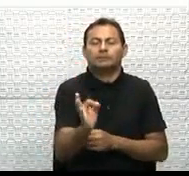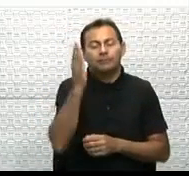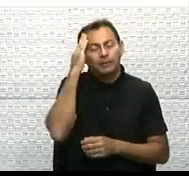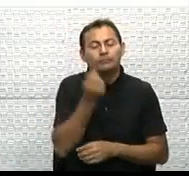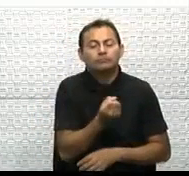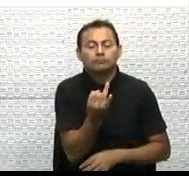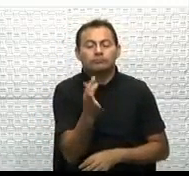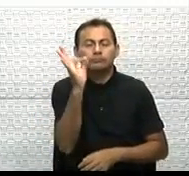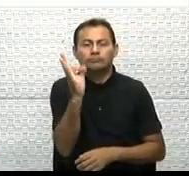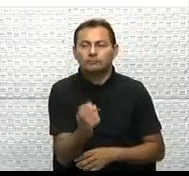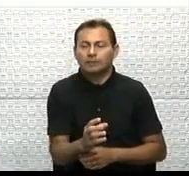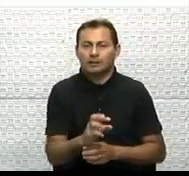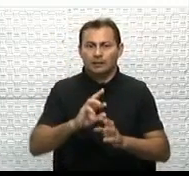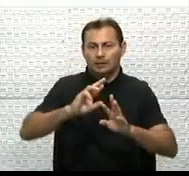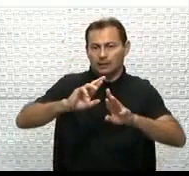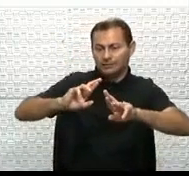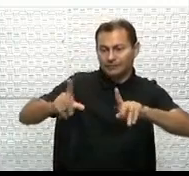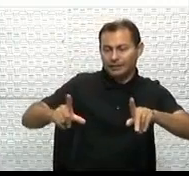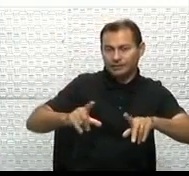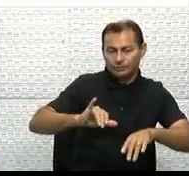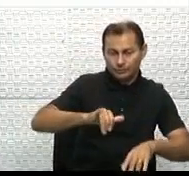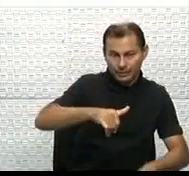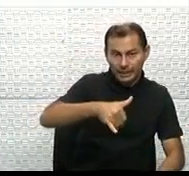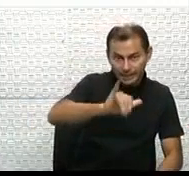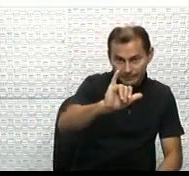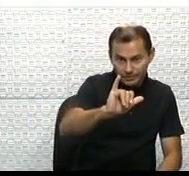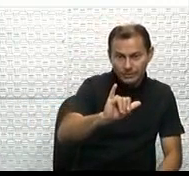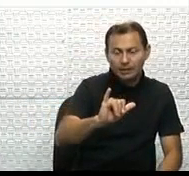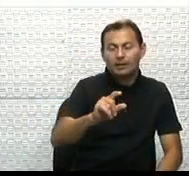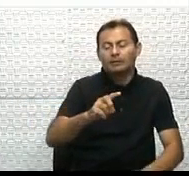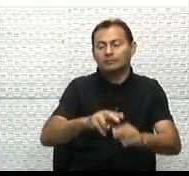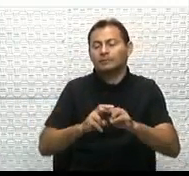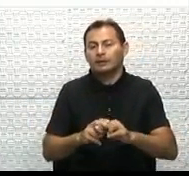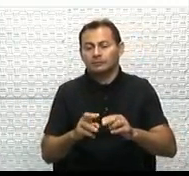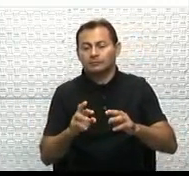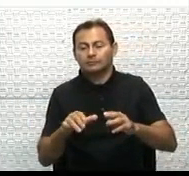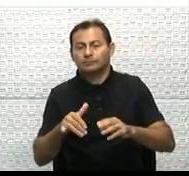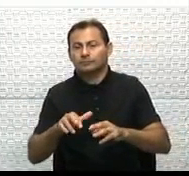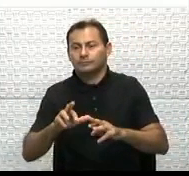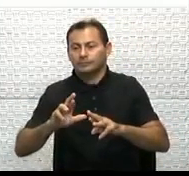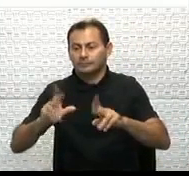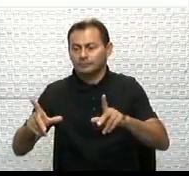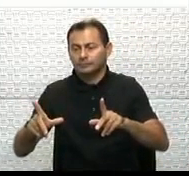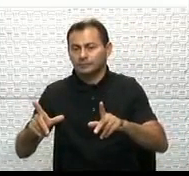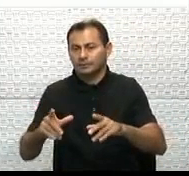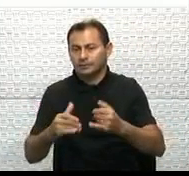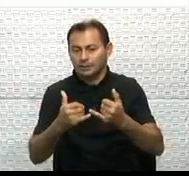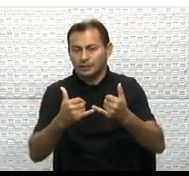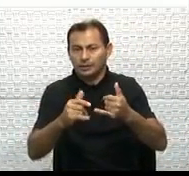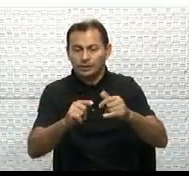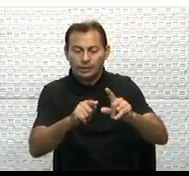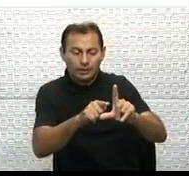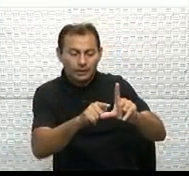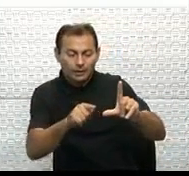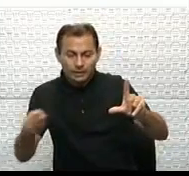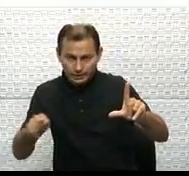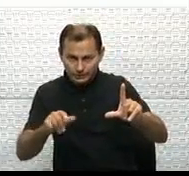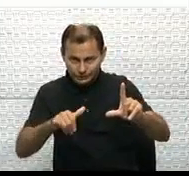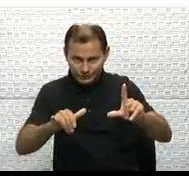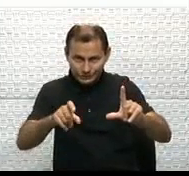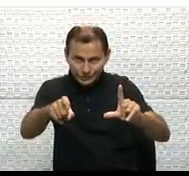percentuais o quanto da variação de uma variável y é devido à variação de x,